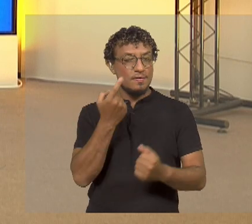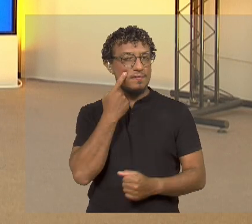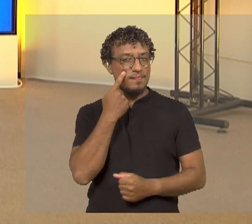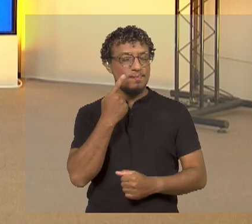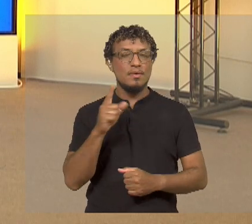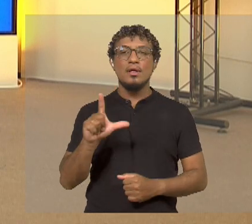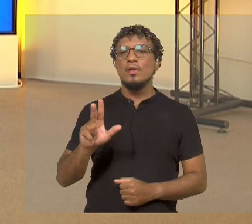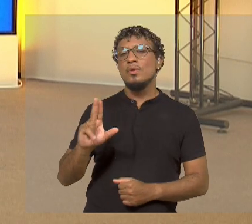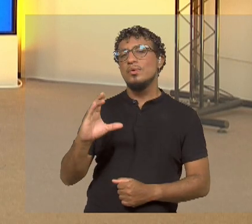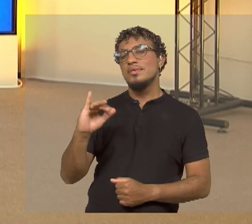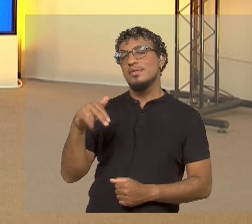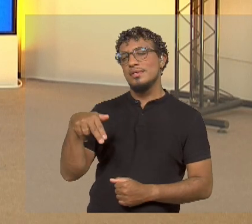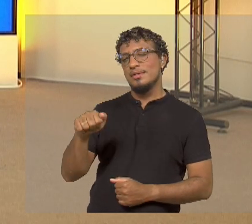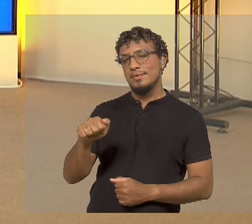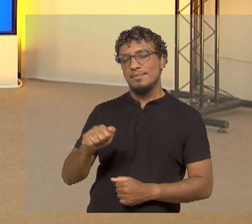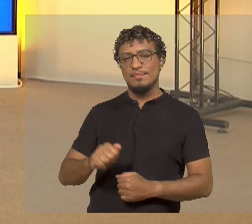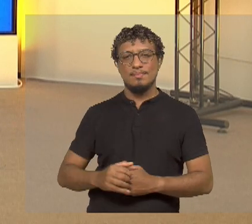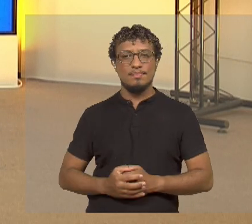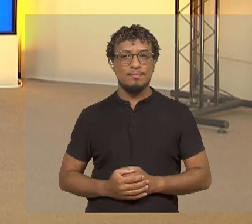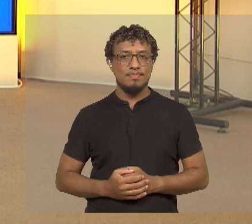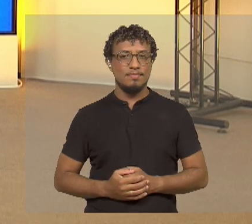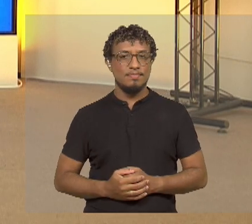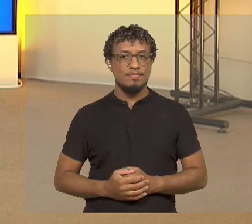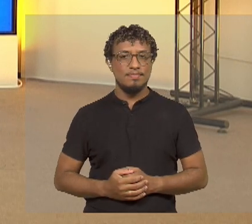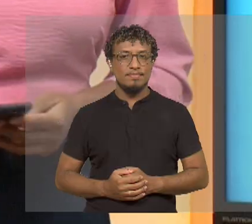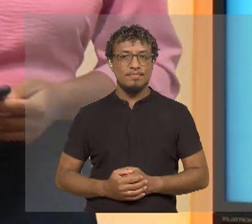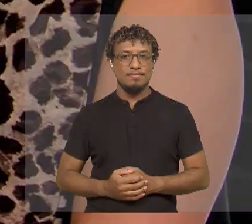Rodrigues. Boa tarde, Luciana.